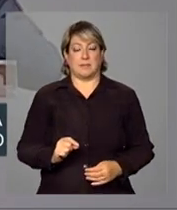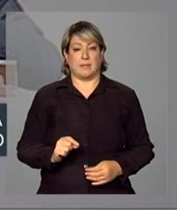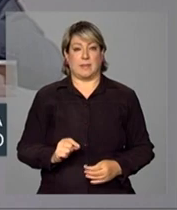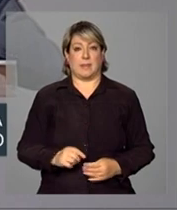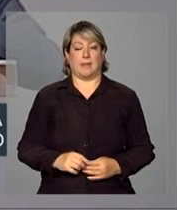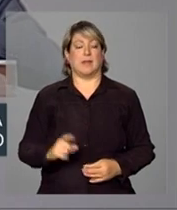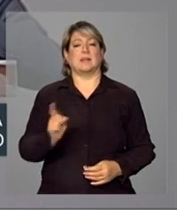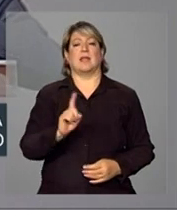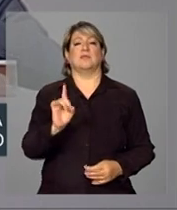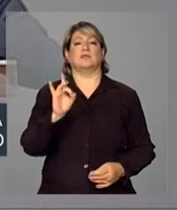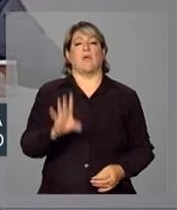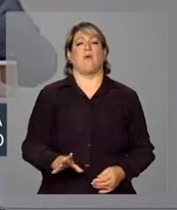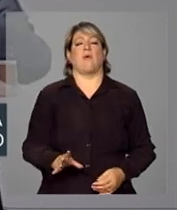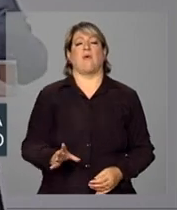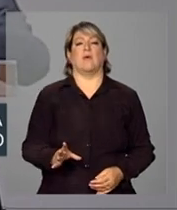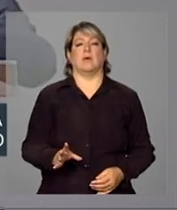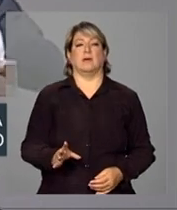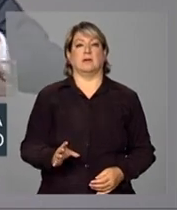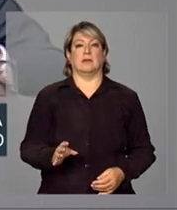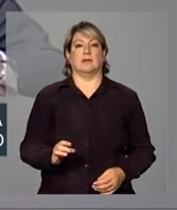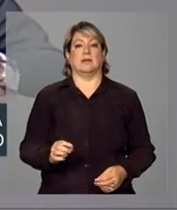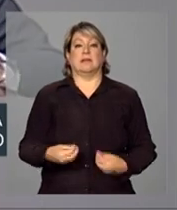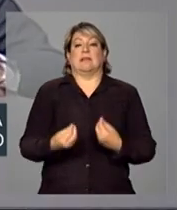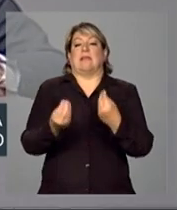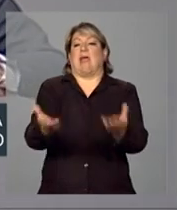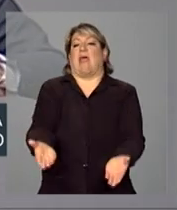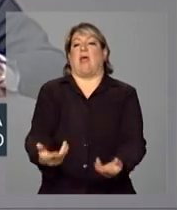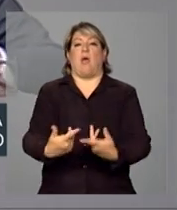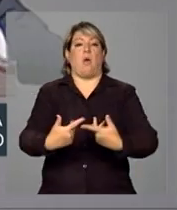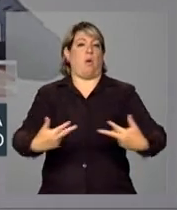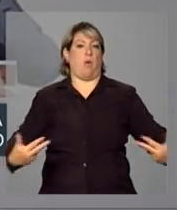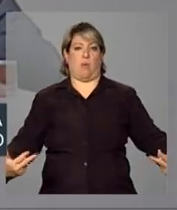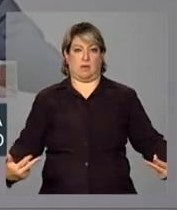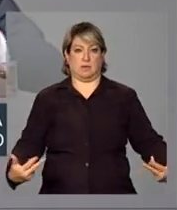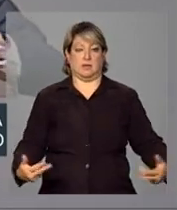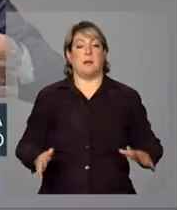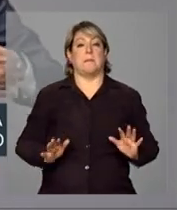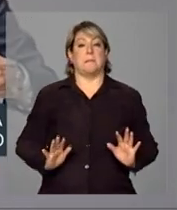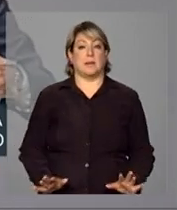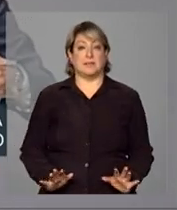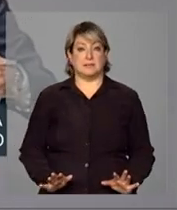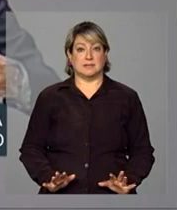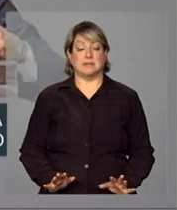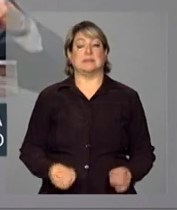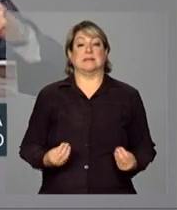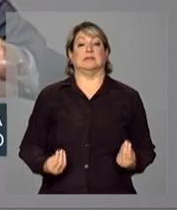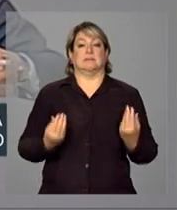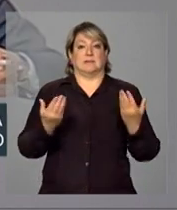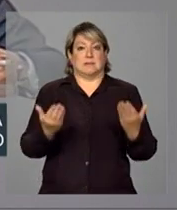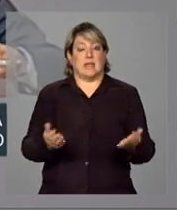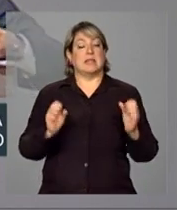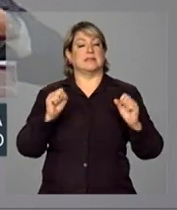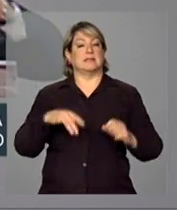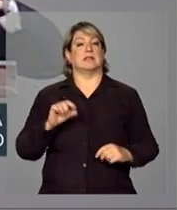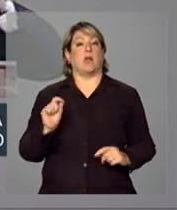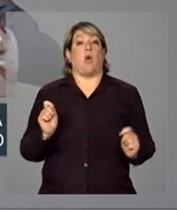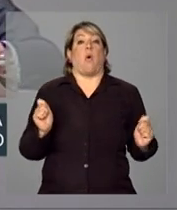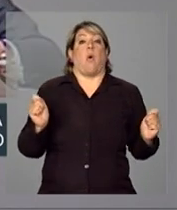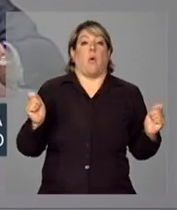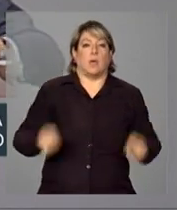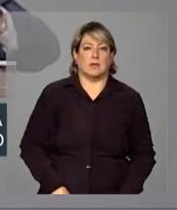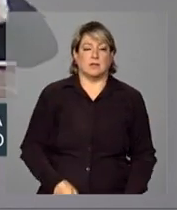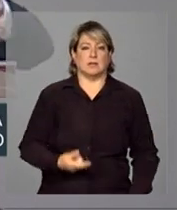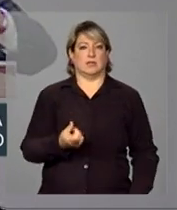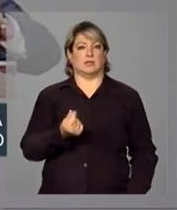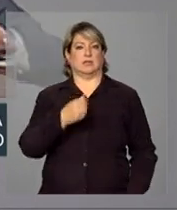não simplesmente distribui coisas, mas distribui, sim, recursos,